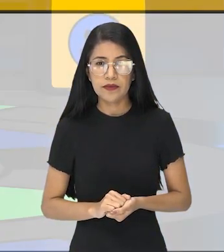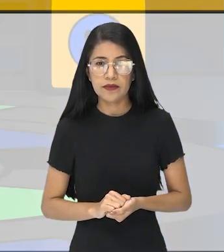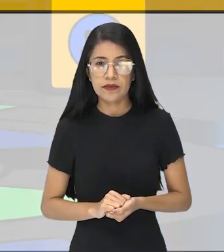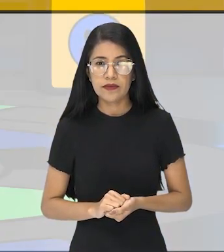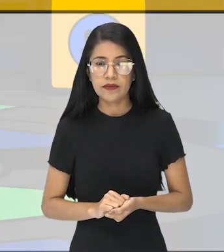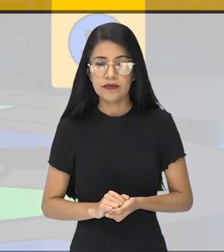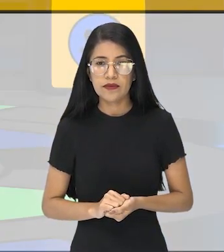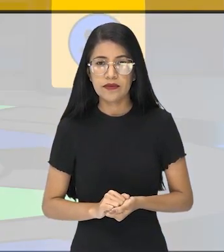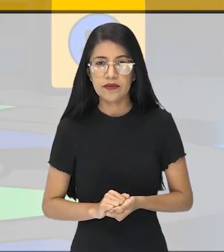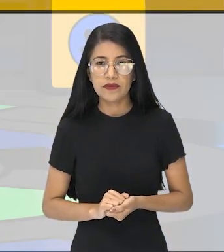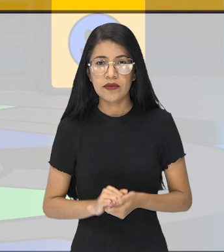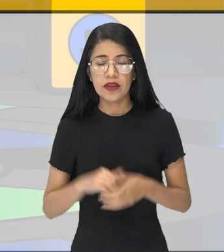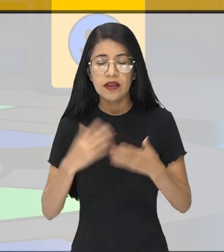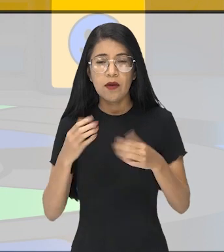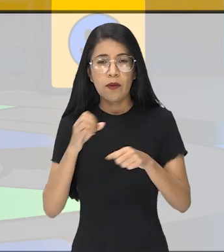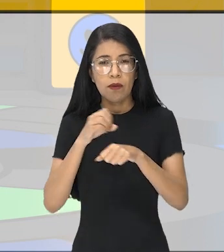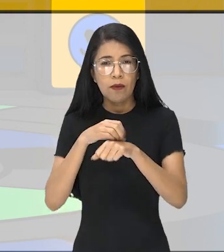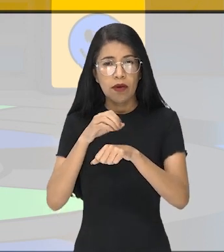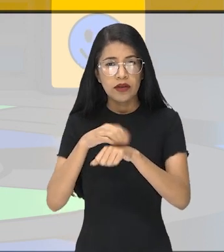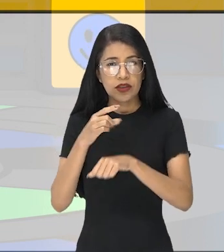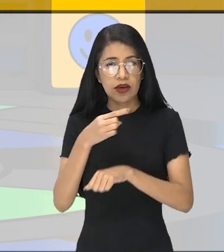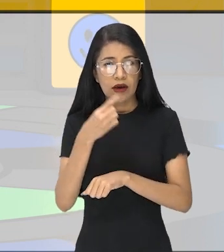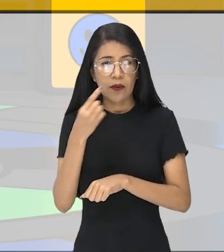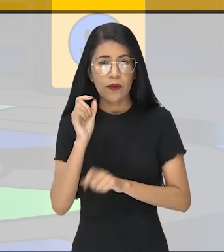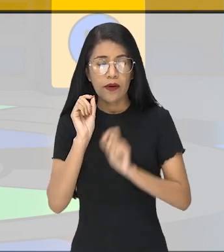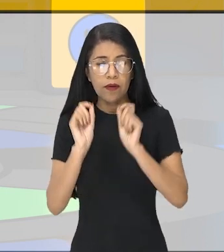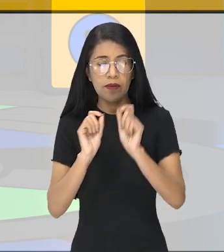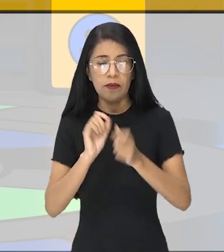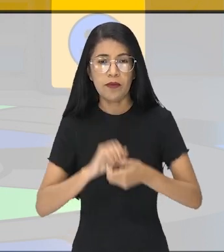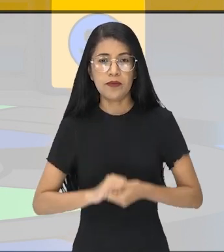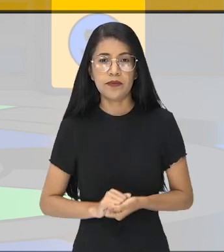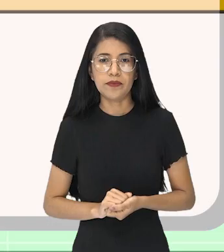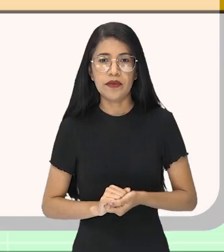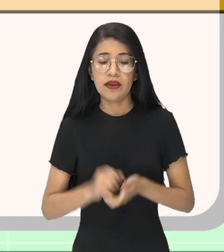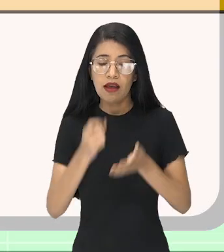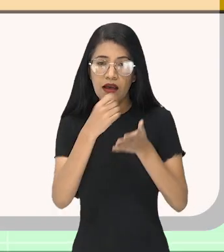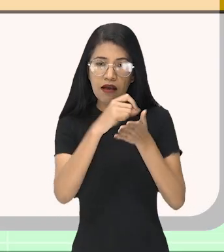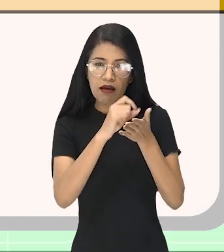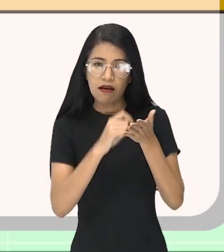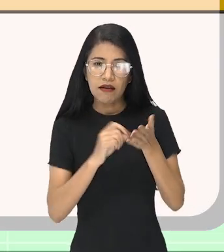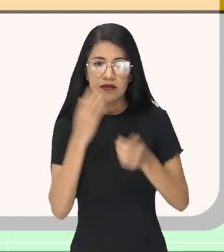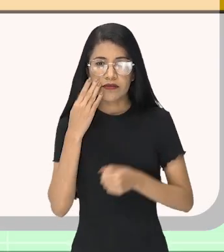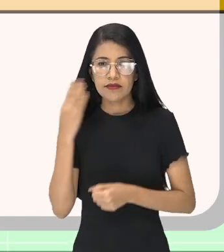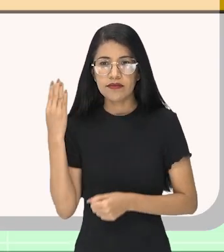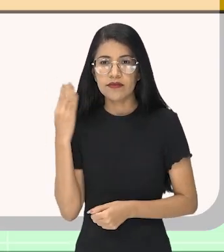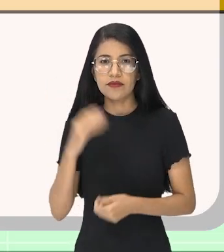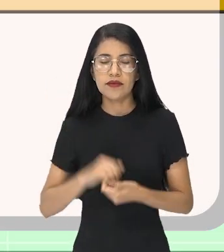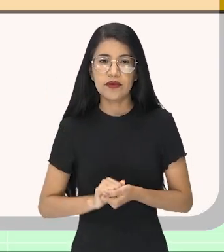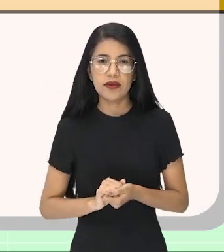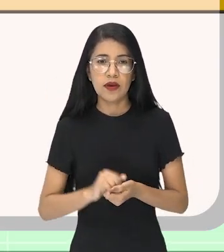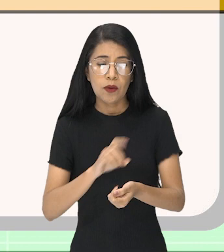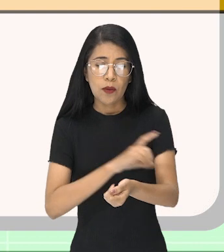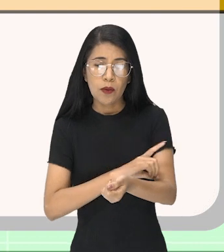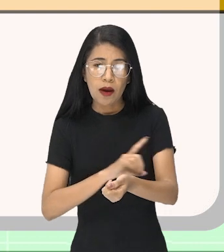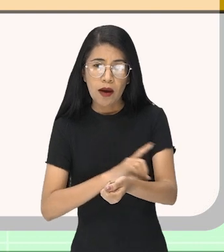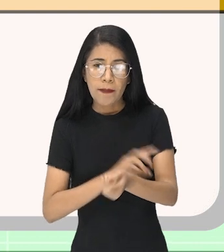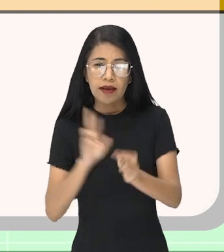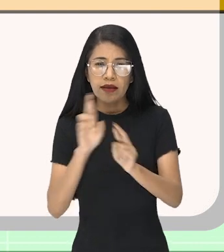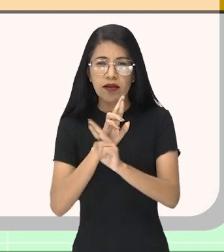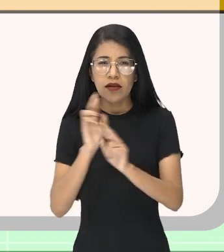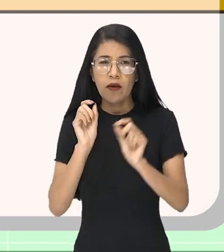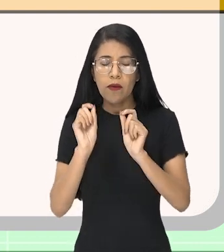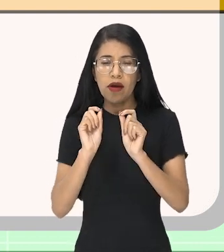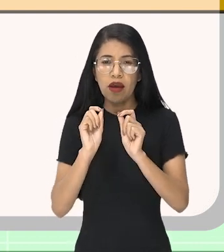Muito bem, então a primeira dica que eu tenho para vocês é essa, anotem aí. O diabetes mellitus está relacionado